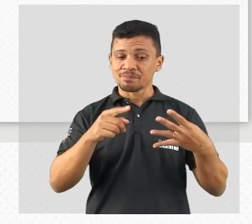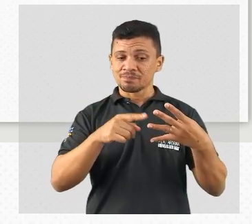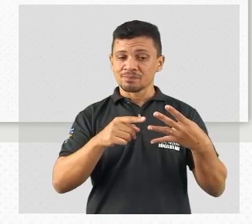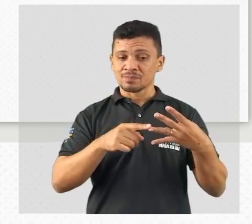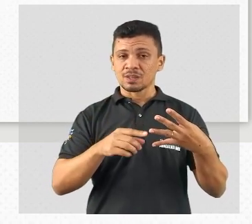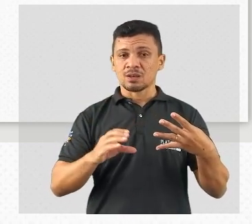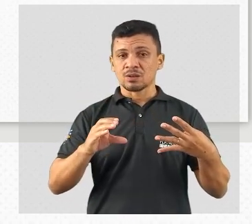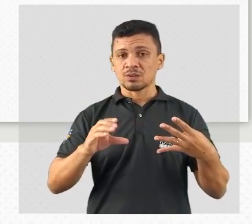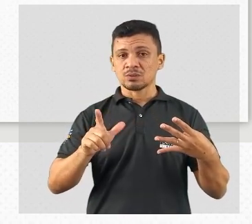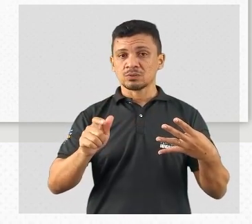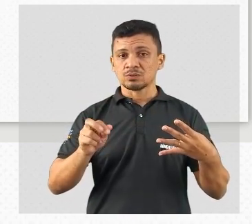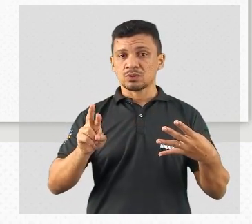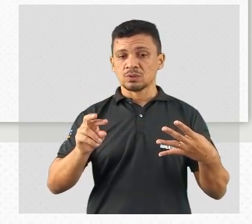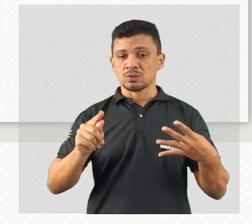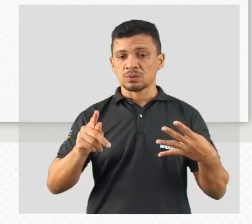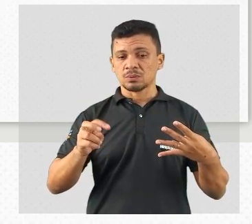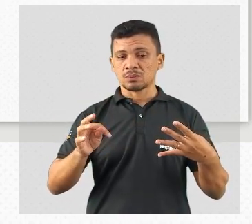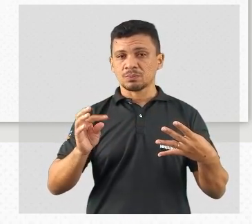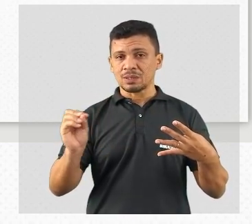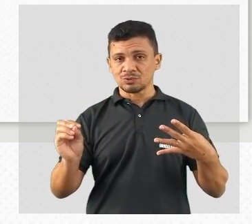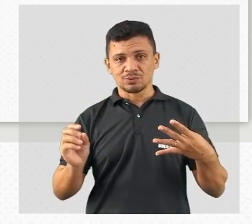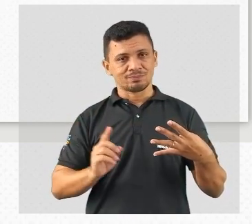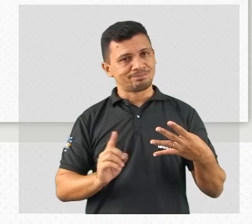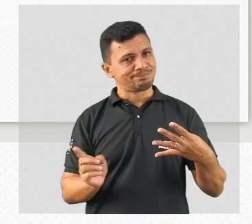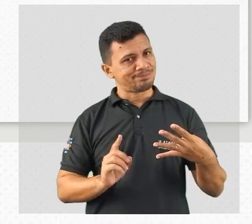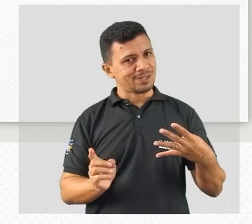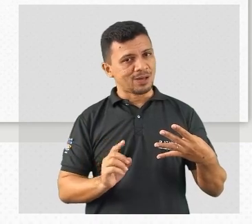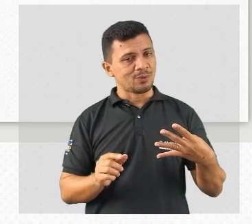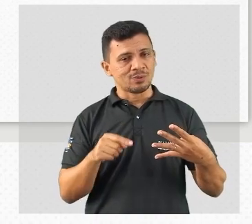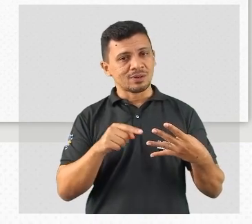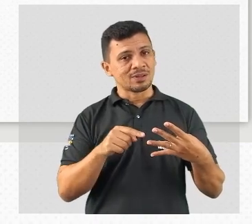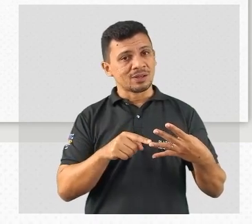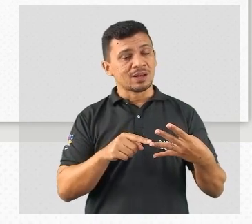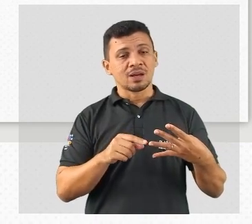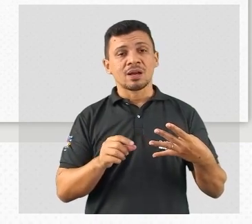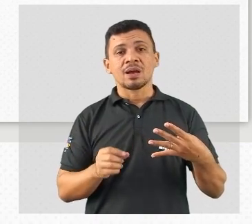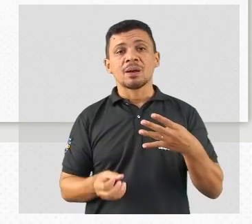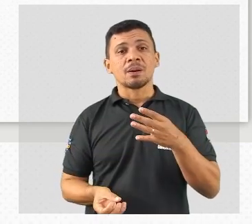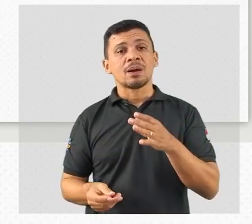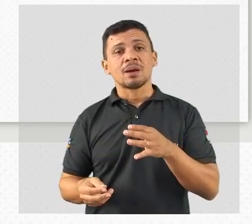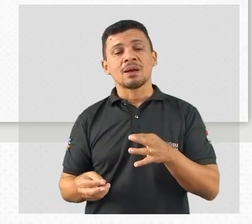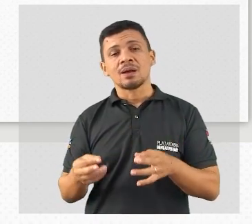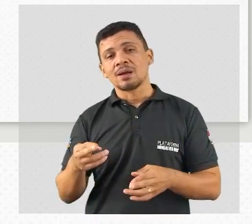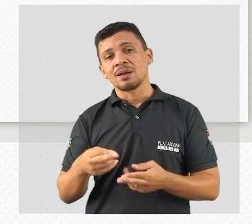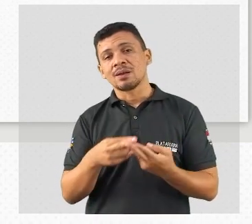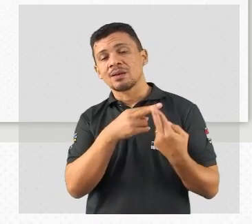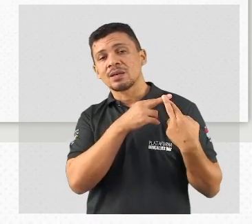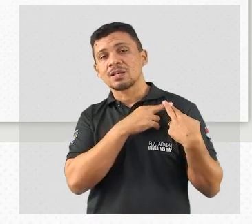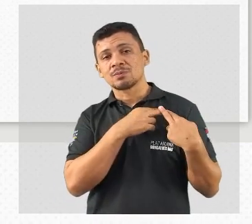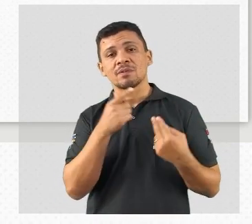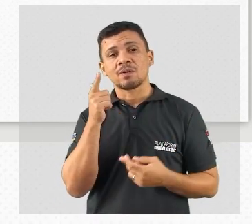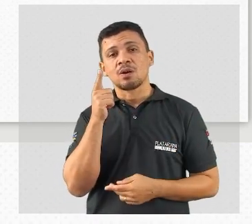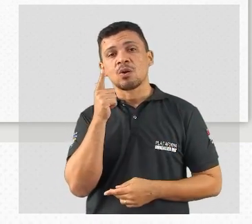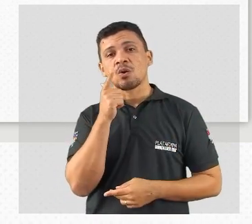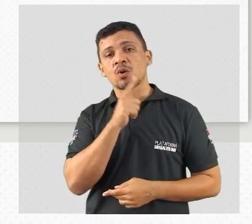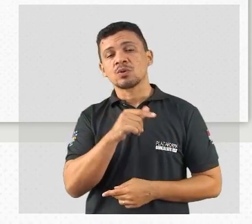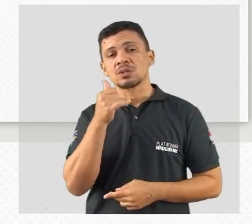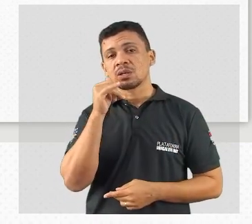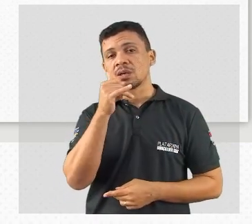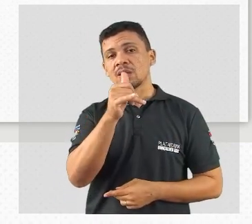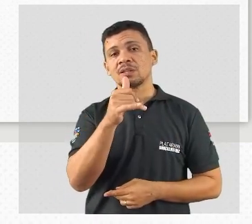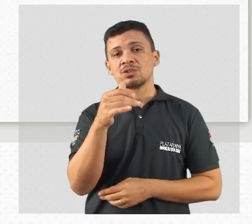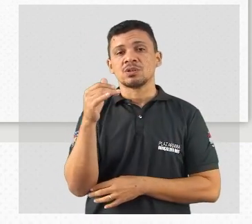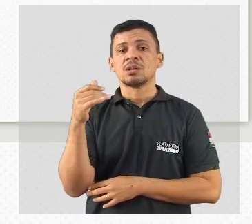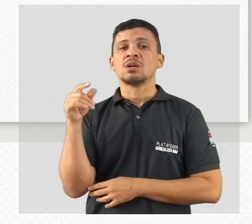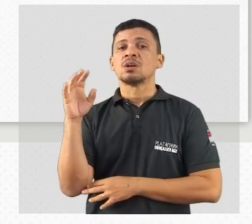próximas. Cloroplasto? Não, o cloroplasto está relacionado com o processo de fotossíntese, né? A obtenção de energia solar